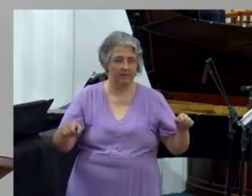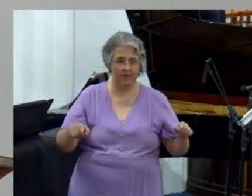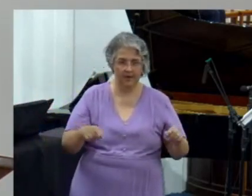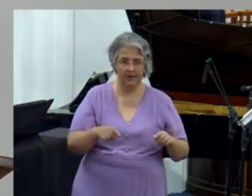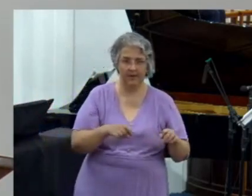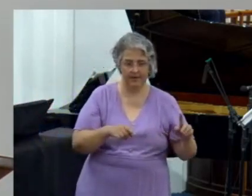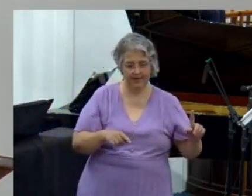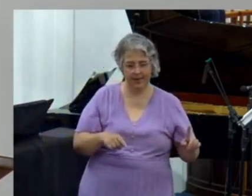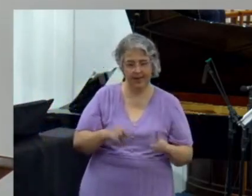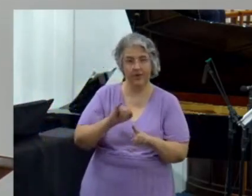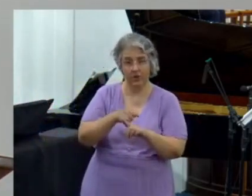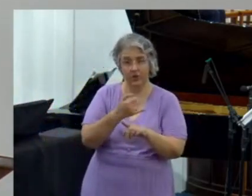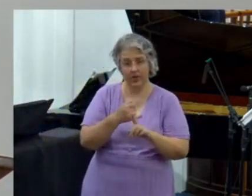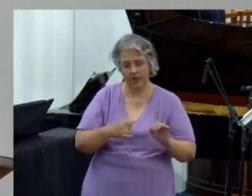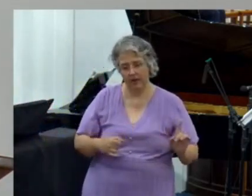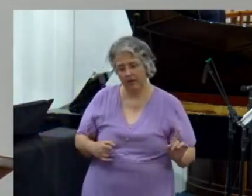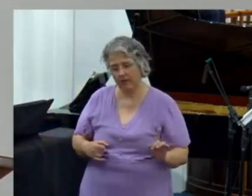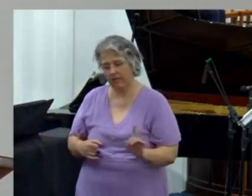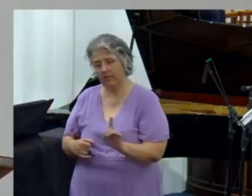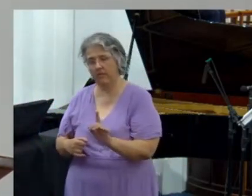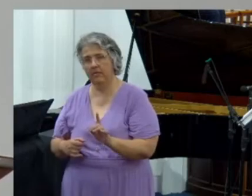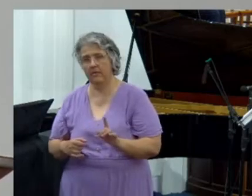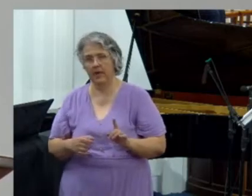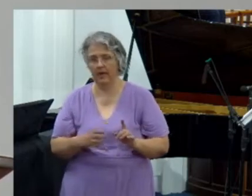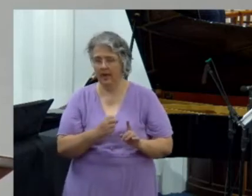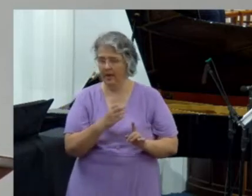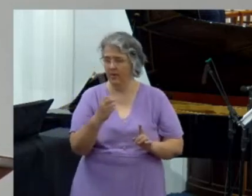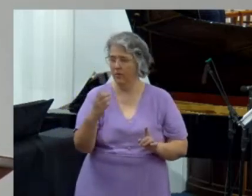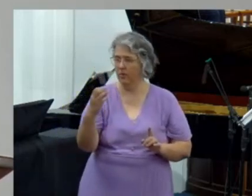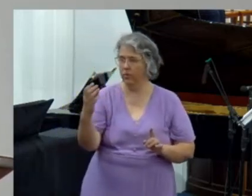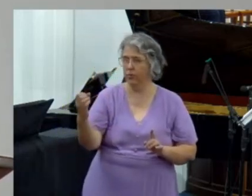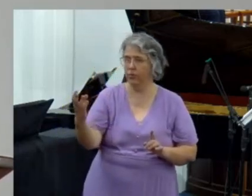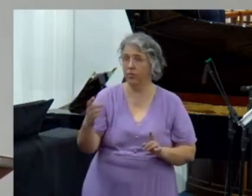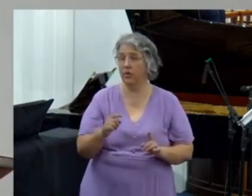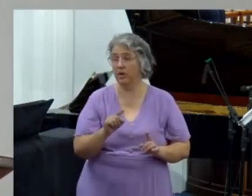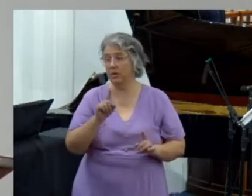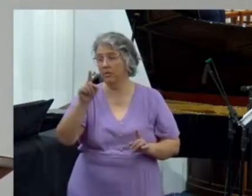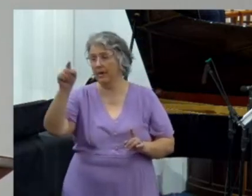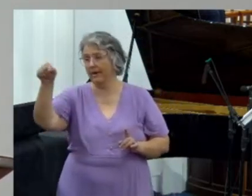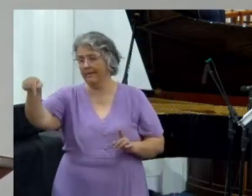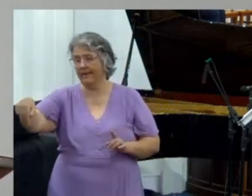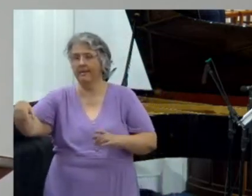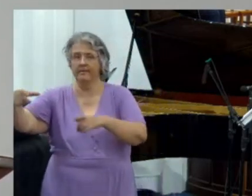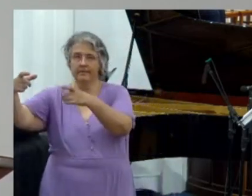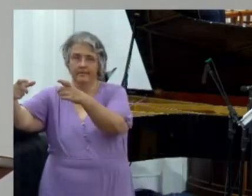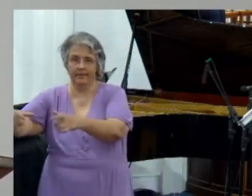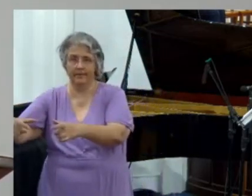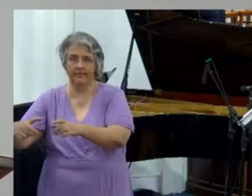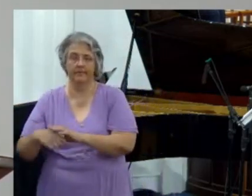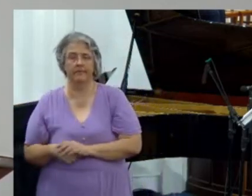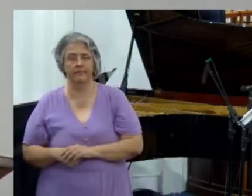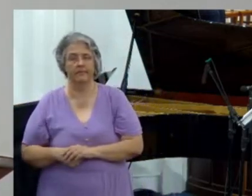cidade para ir para Betânia. Muitos peregrinos faziam isso na festa da Páscoa, afinal a cidade de Jerusalém não teria